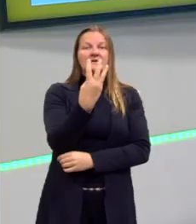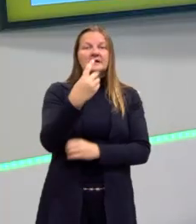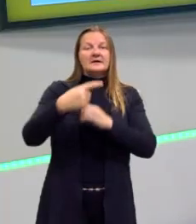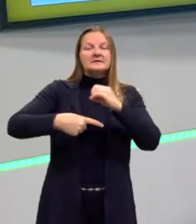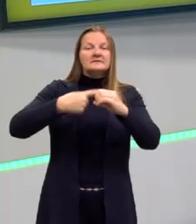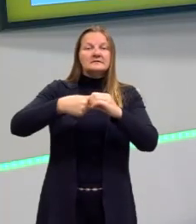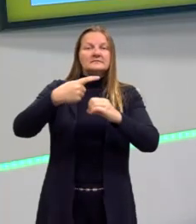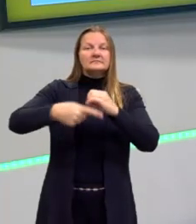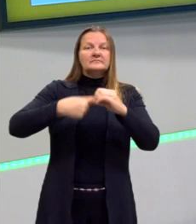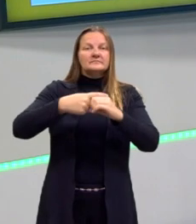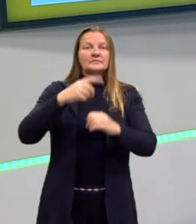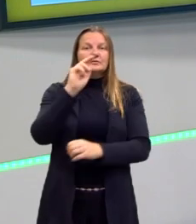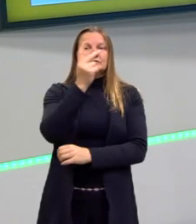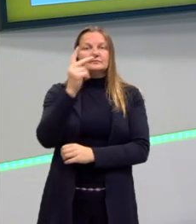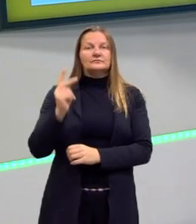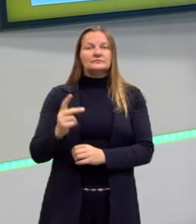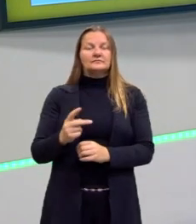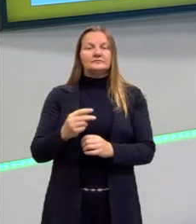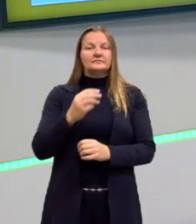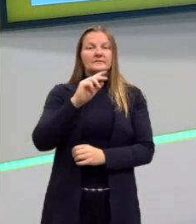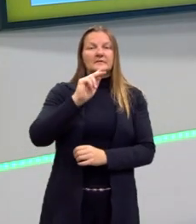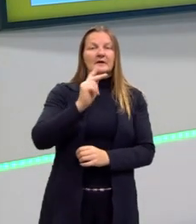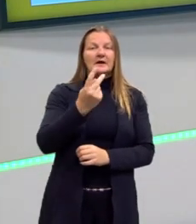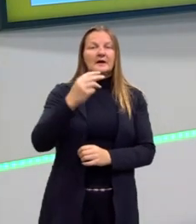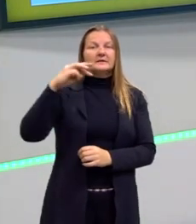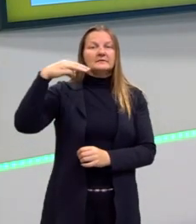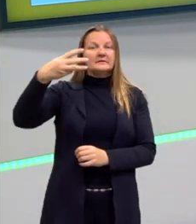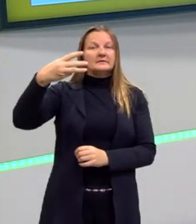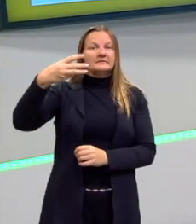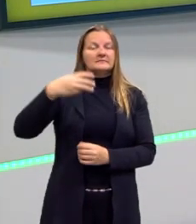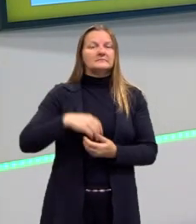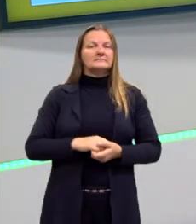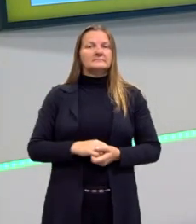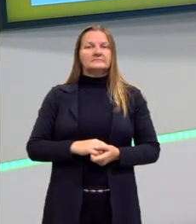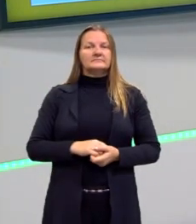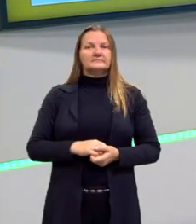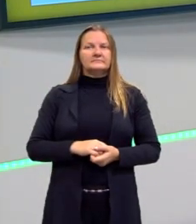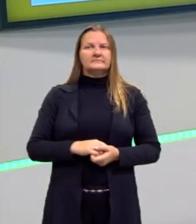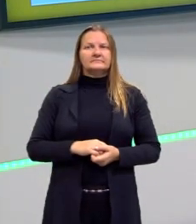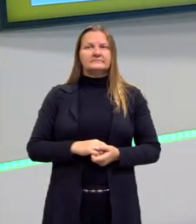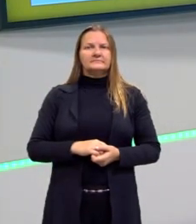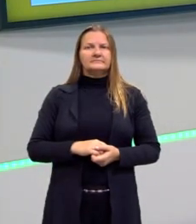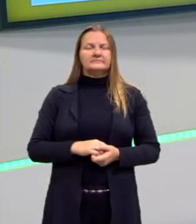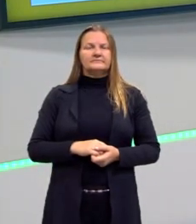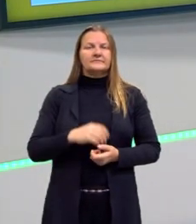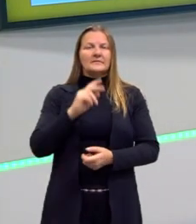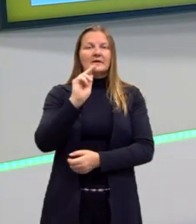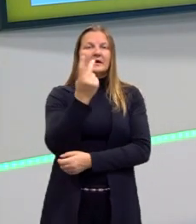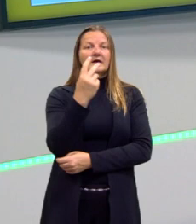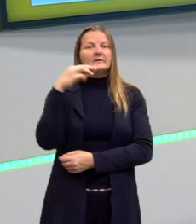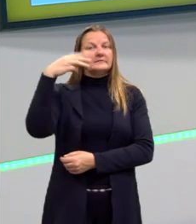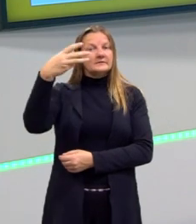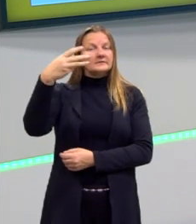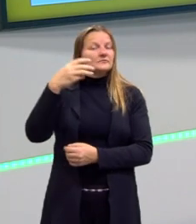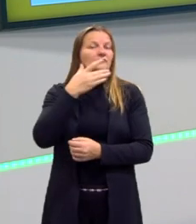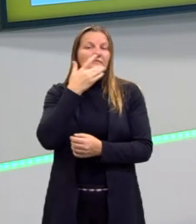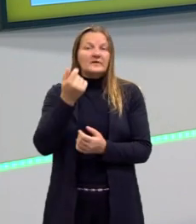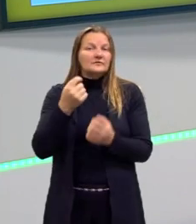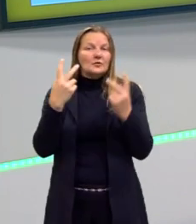átomos de hidrogênio aqui sem juntar os três eu posso apenas usar o índice ali né eu colocar um três